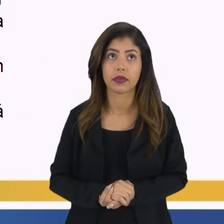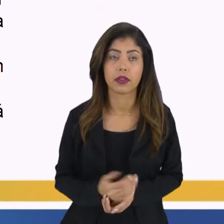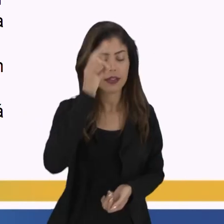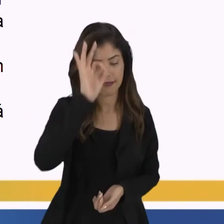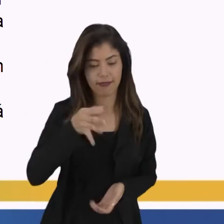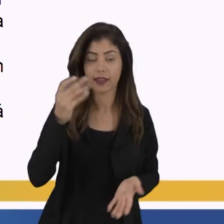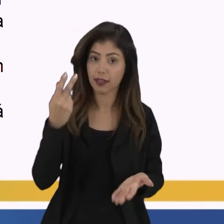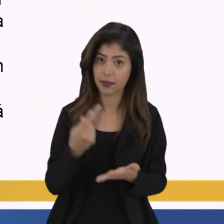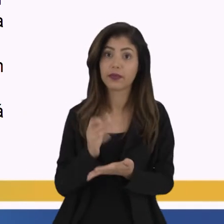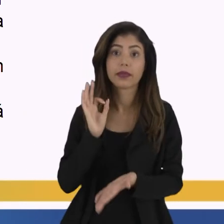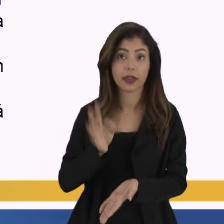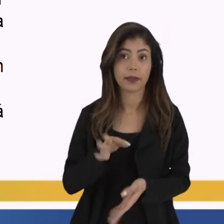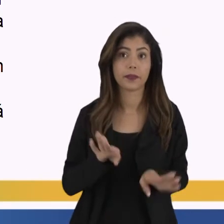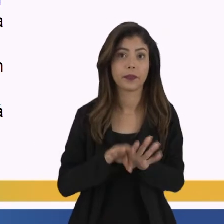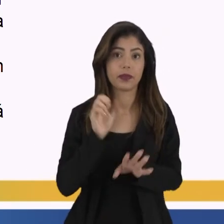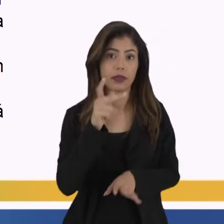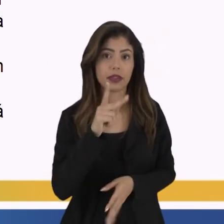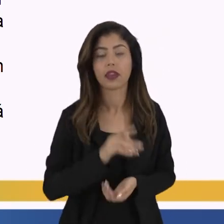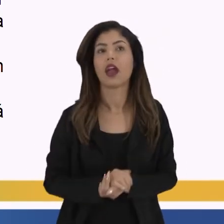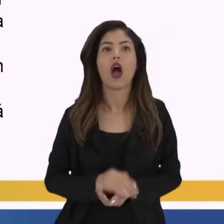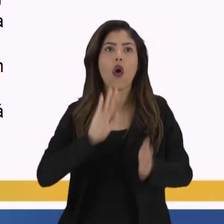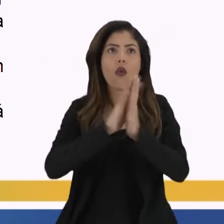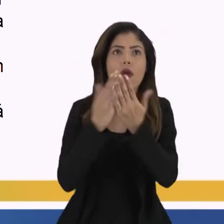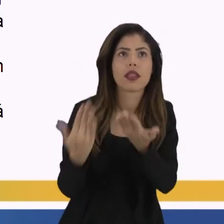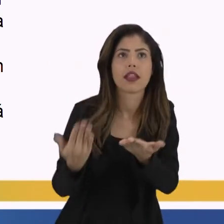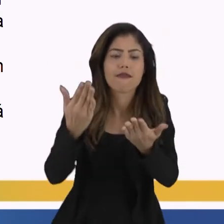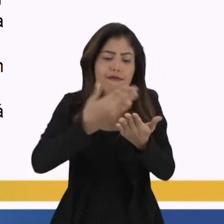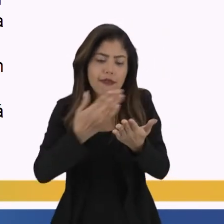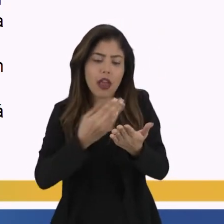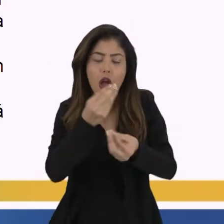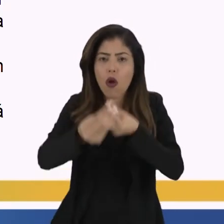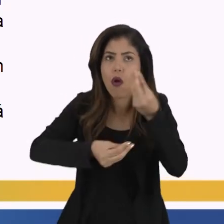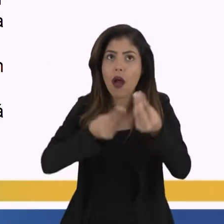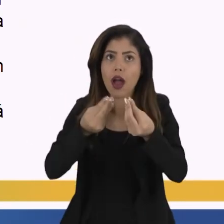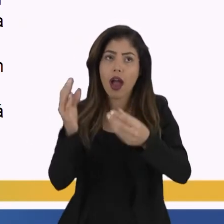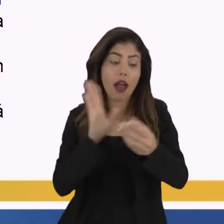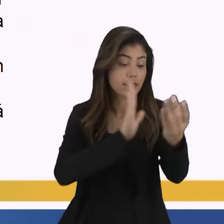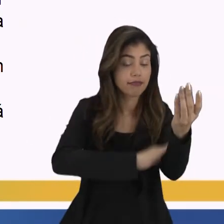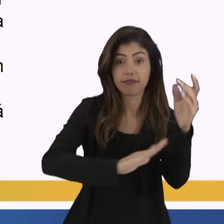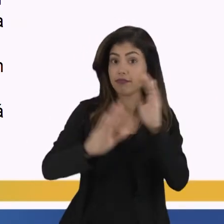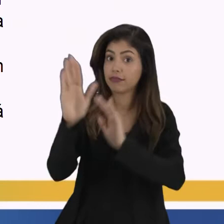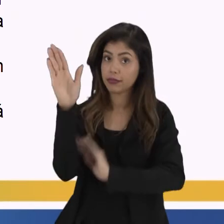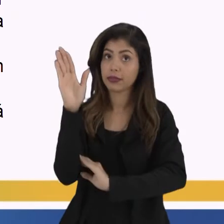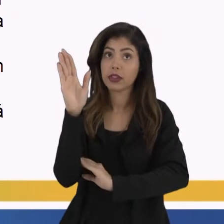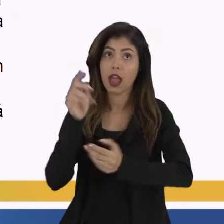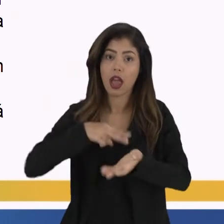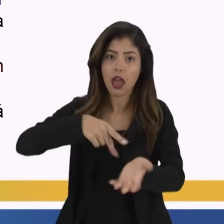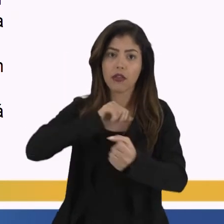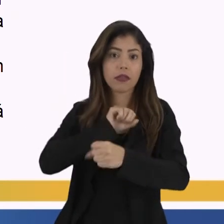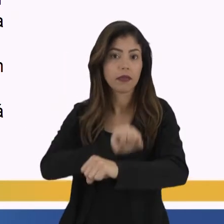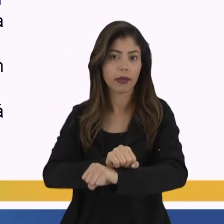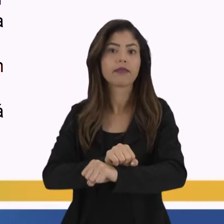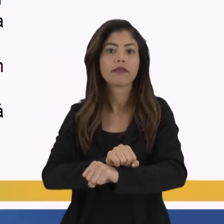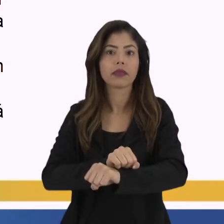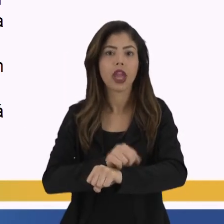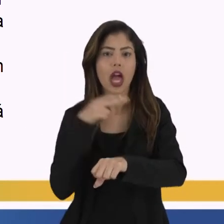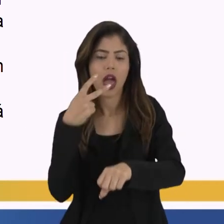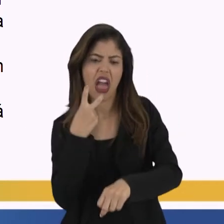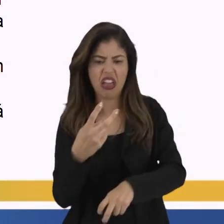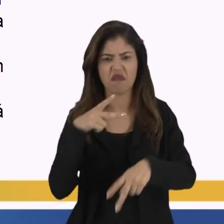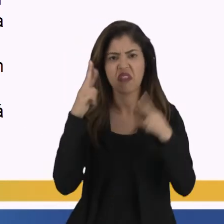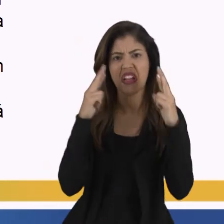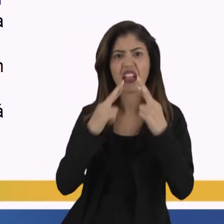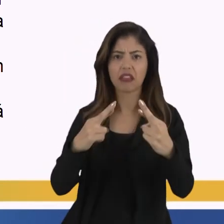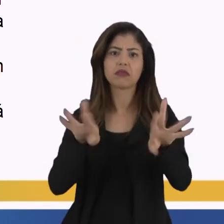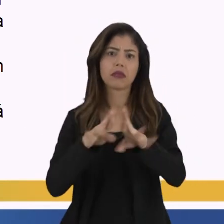lá. Este livro e o meu estilo são como ébrios, guinam à direita e à esquerda, andam e param, resmungam,